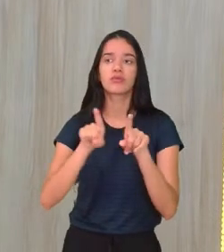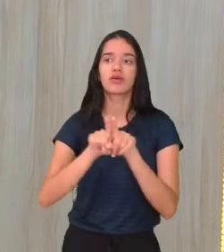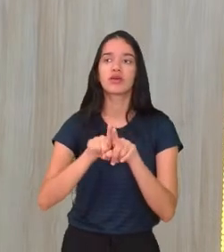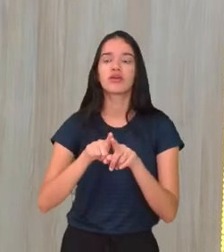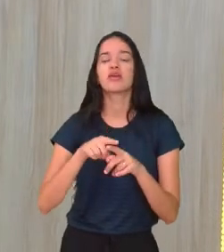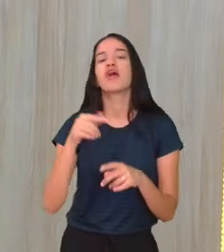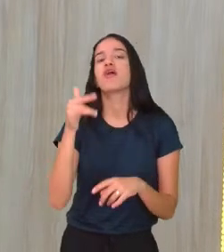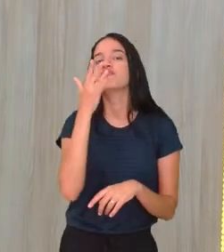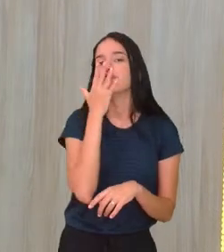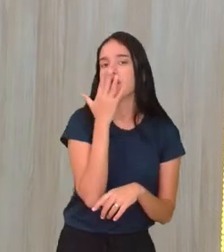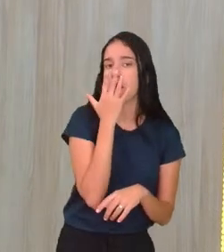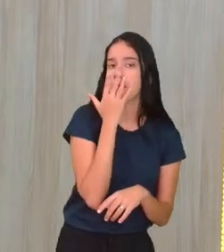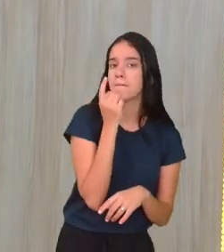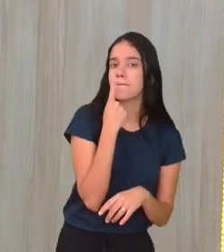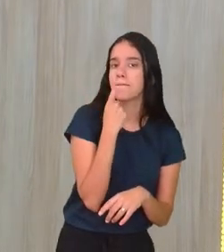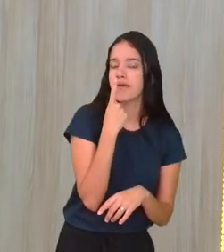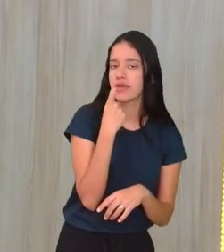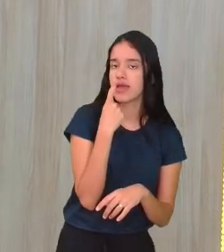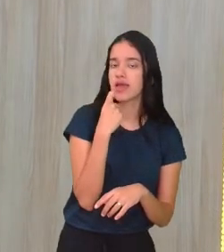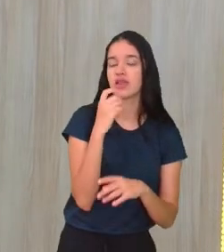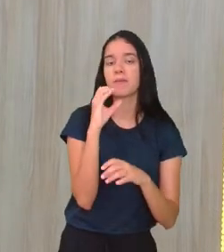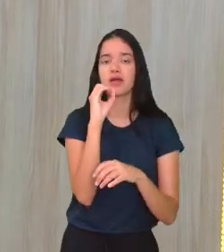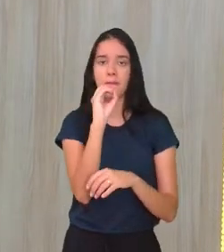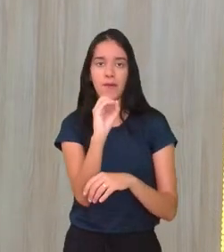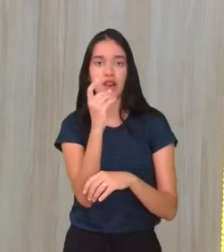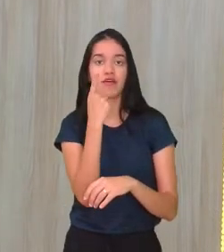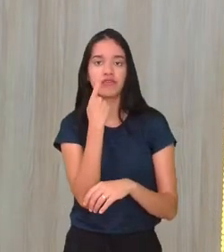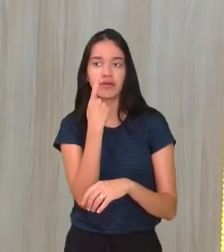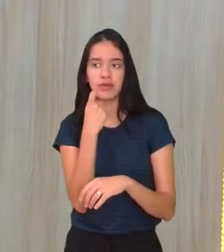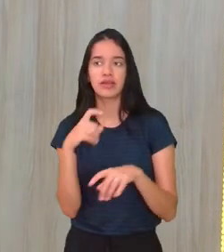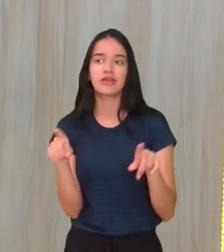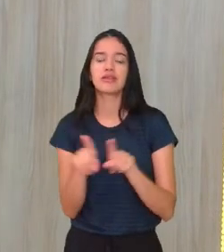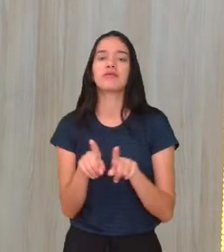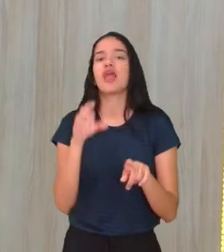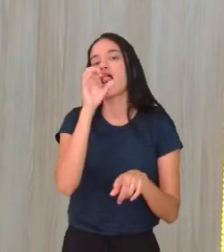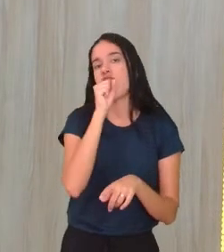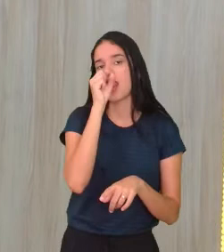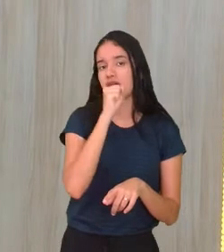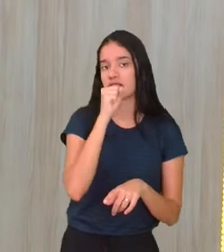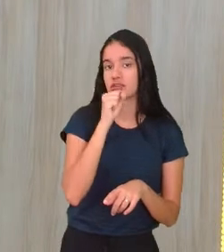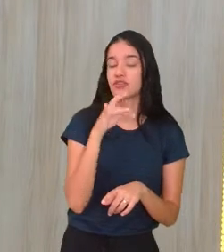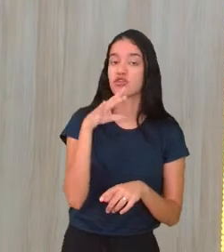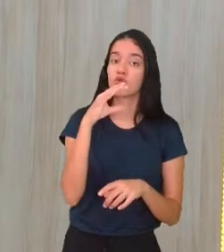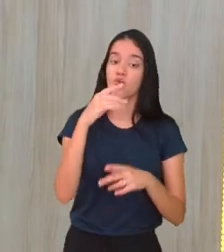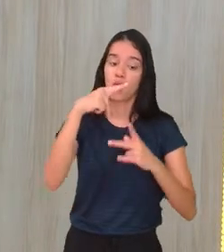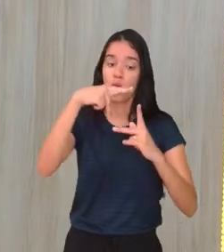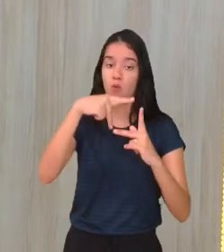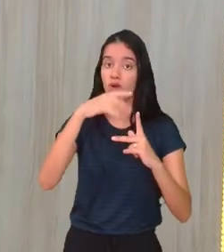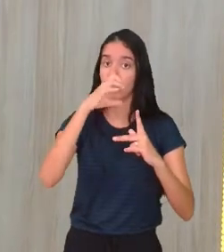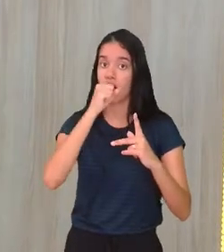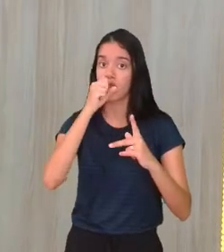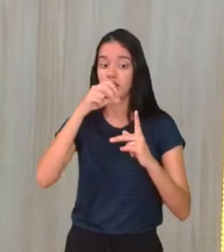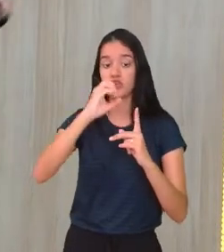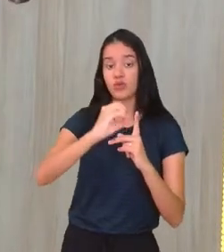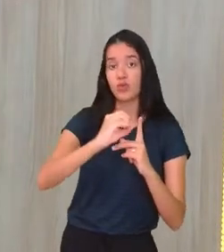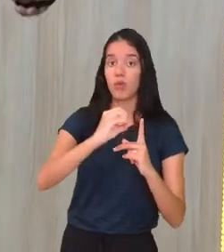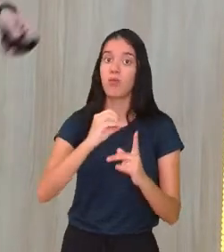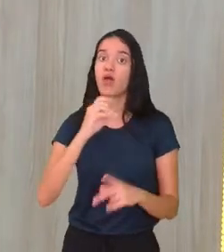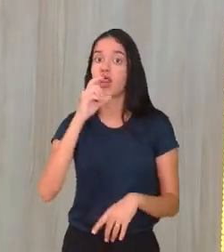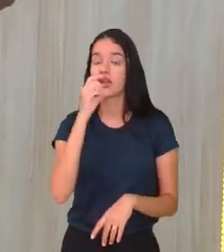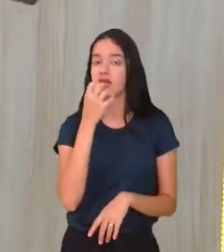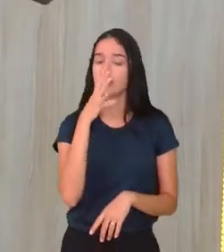verde, vermelho com a bolinha vermelha e laranja com a bolinha laranja. Eu teria aí um total